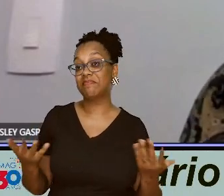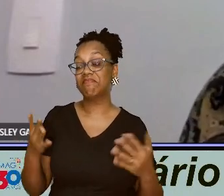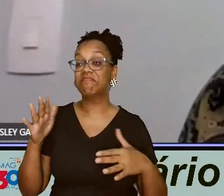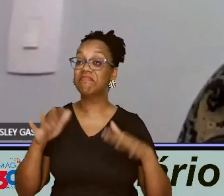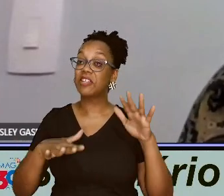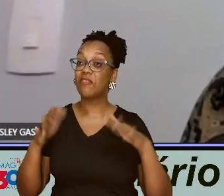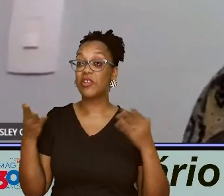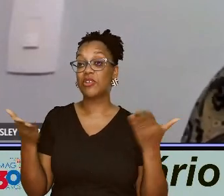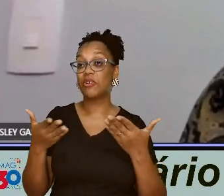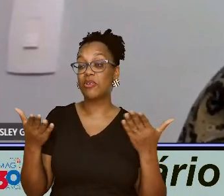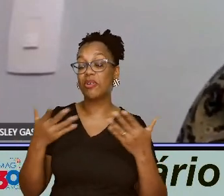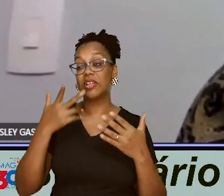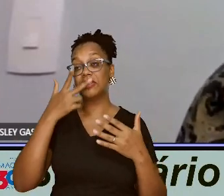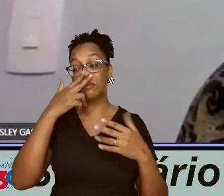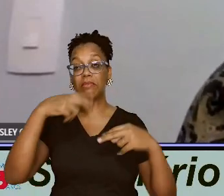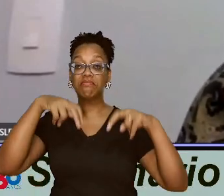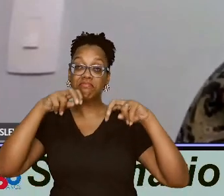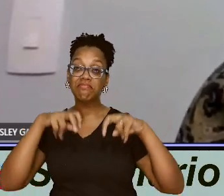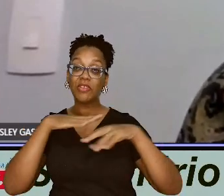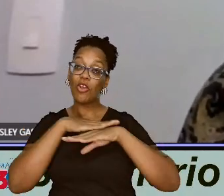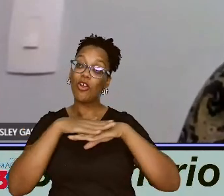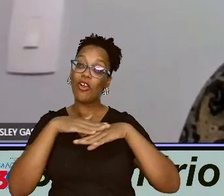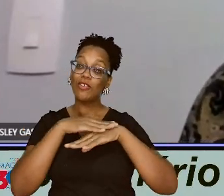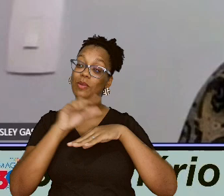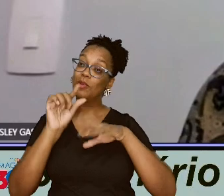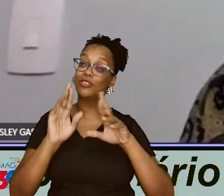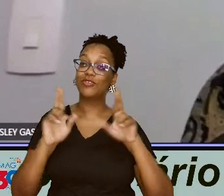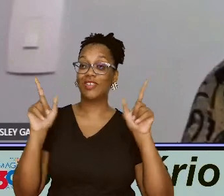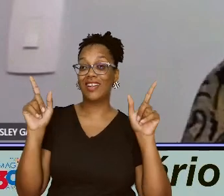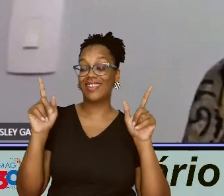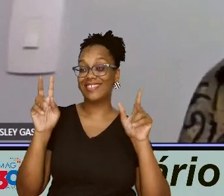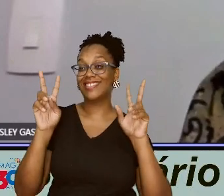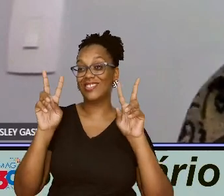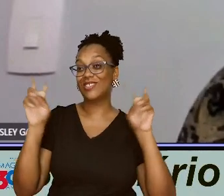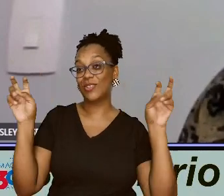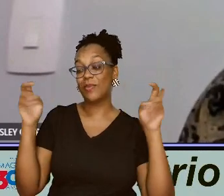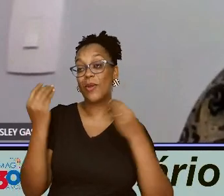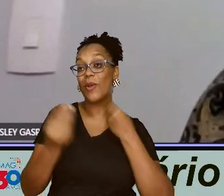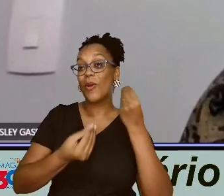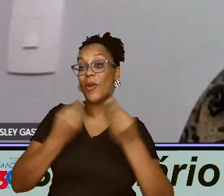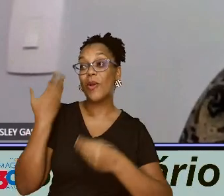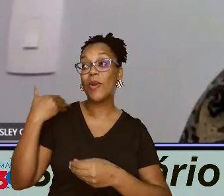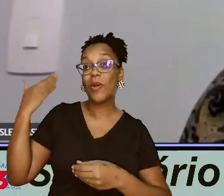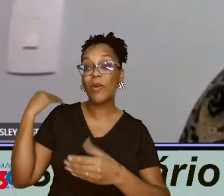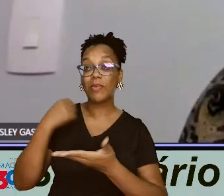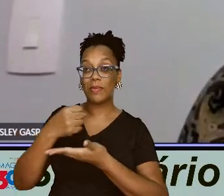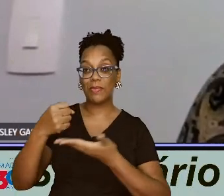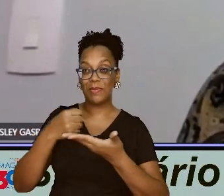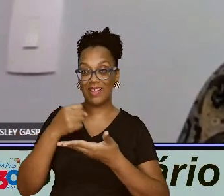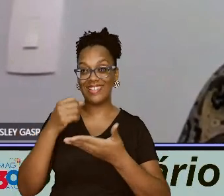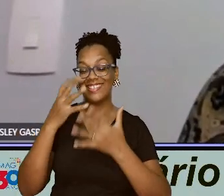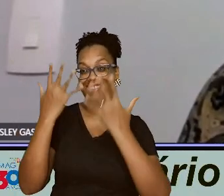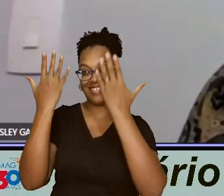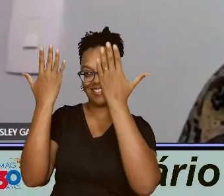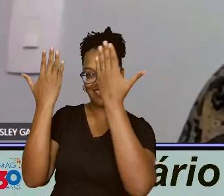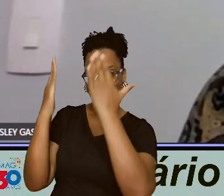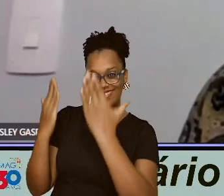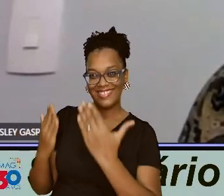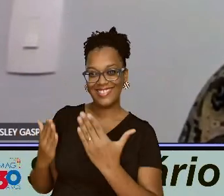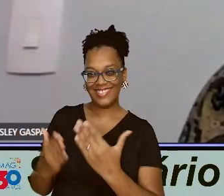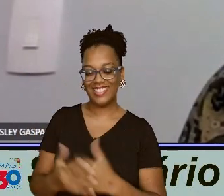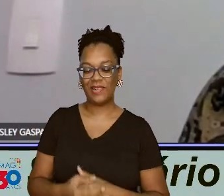a gente sentasse e conversasse um pouquinho diferente em cima de como seria a nossa base de dados, né?